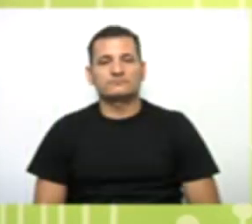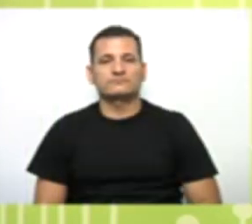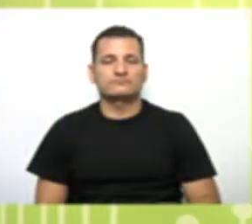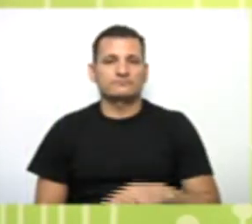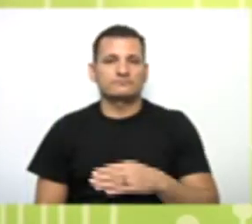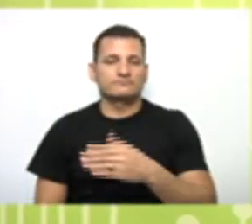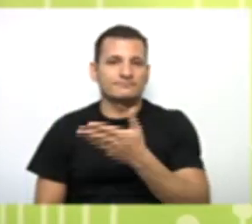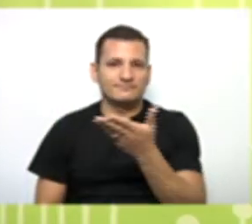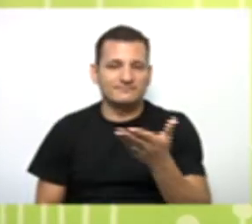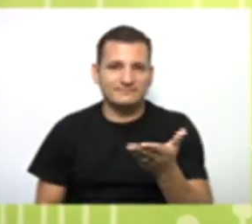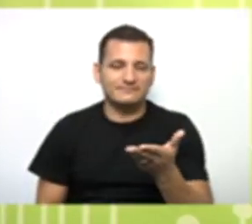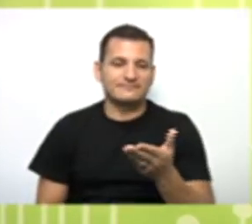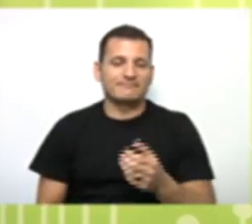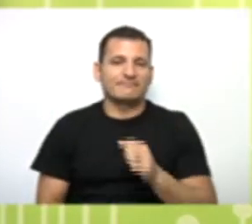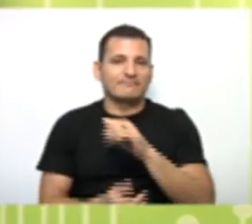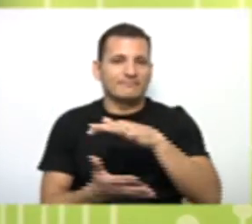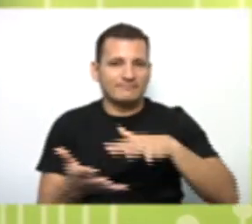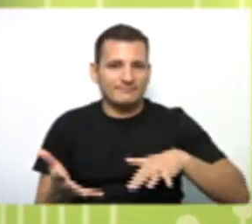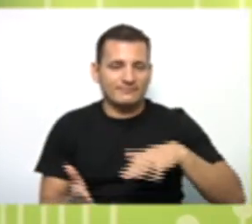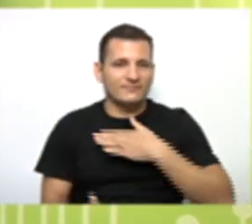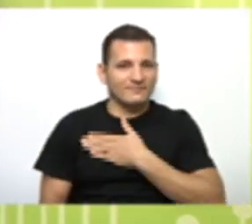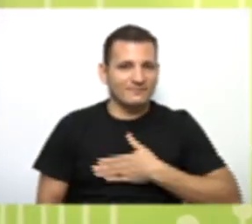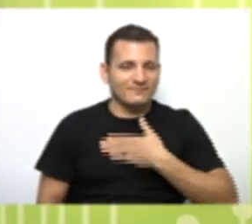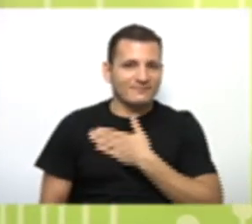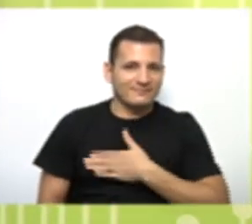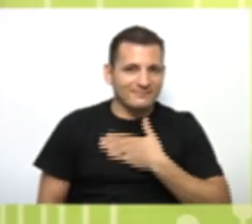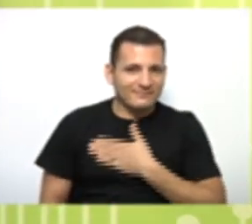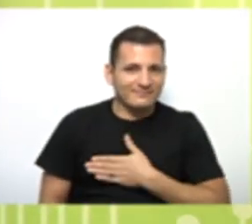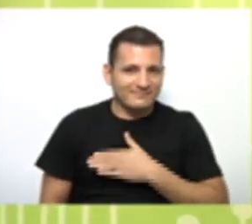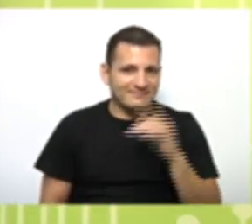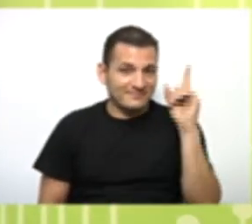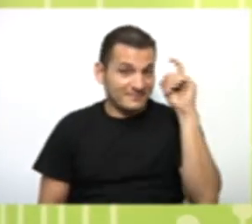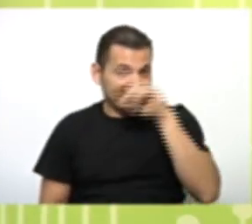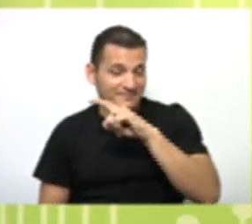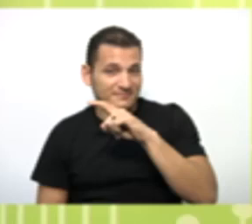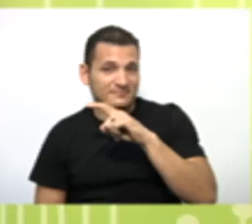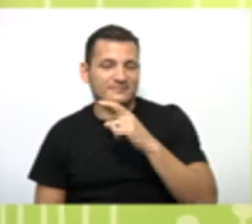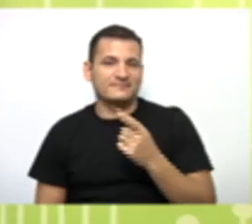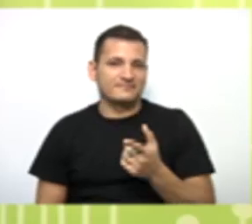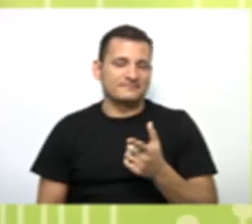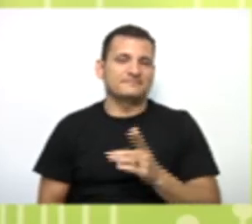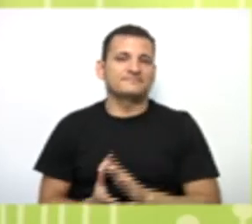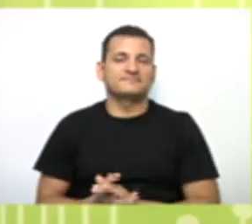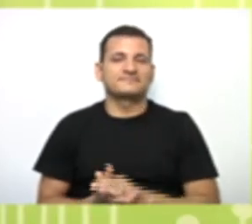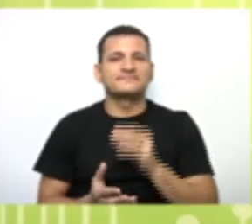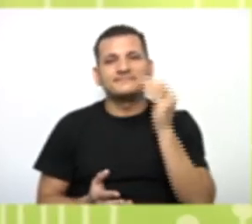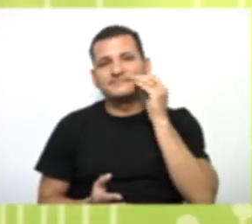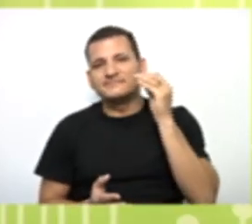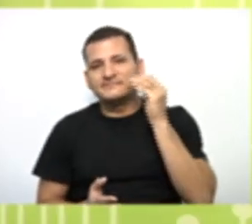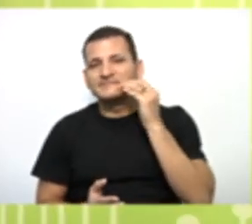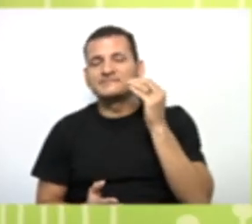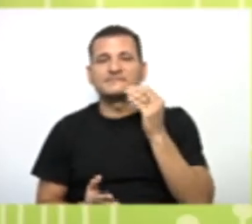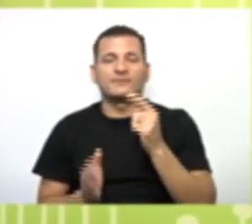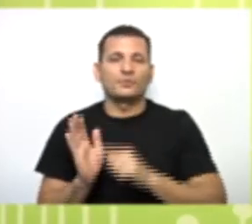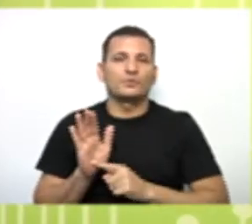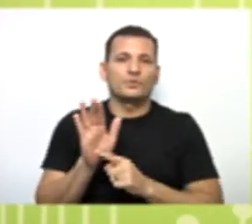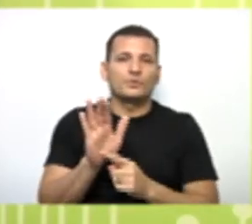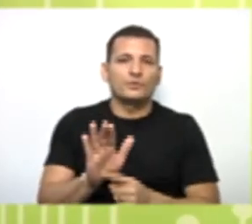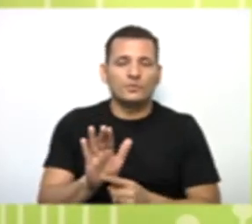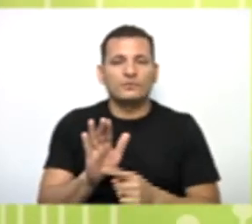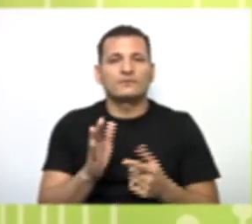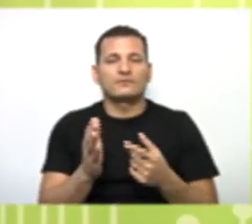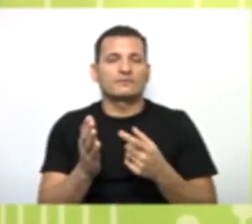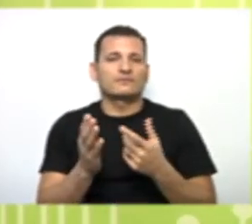E aí, gente, as atividades aí, gostaram? Difícil? Mas vamos tentar desmistificar aqui um pouquinho mais. A questão